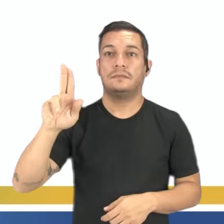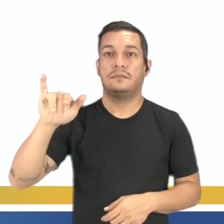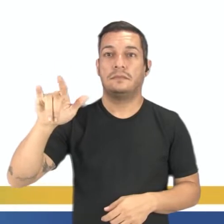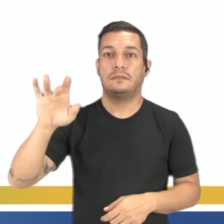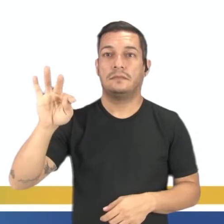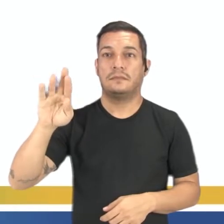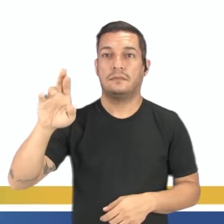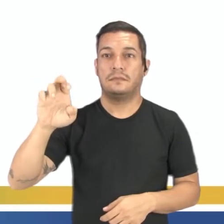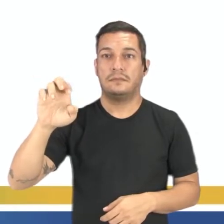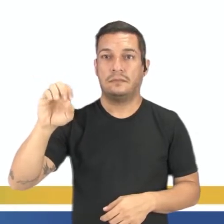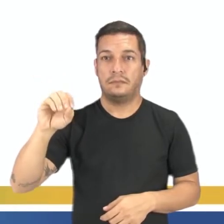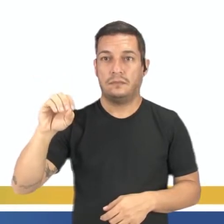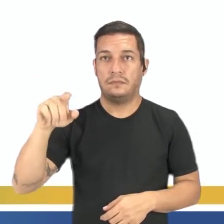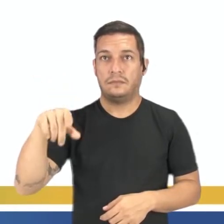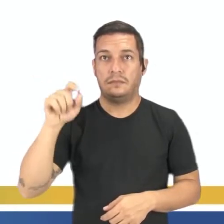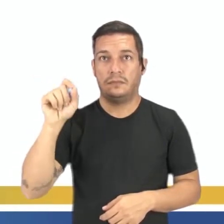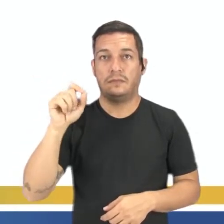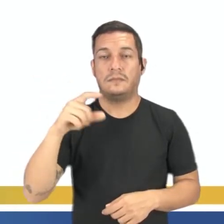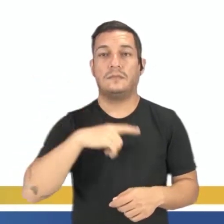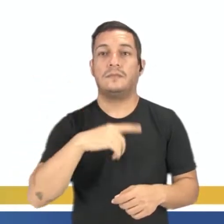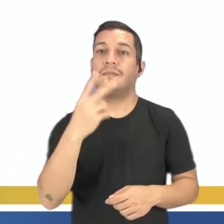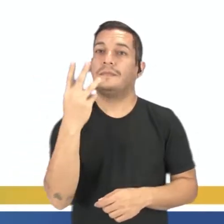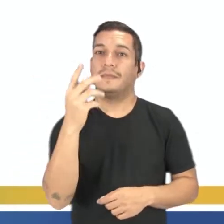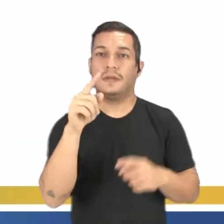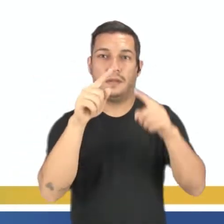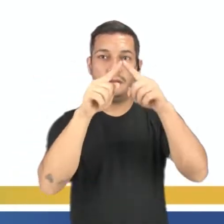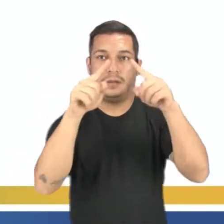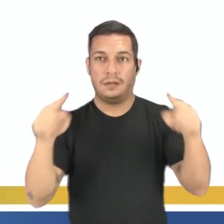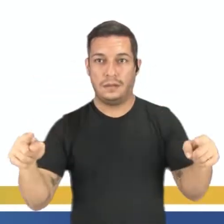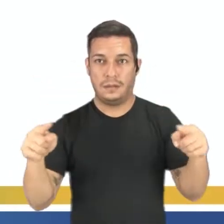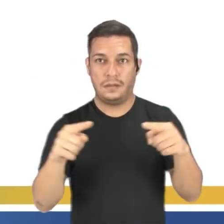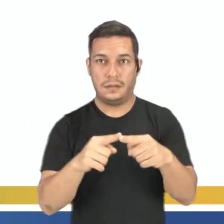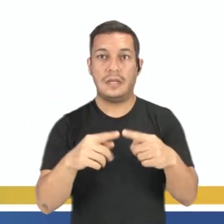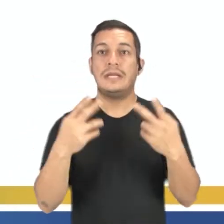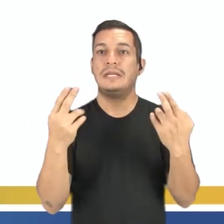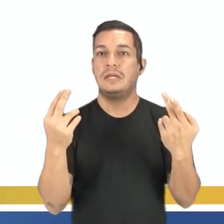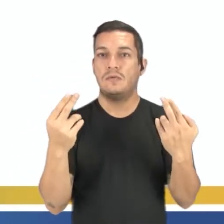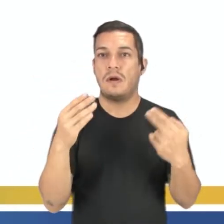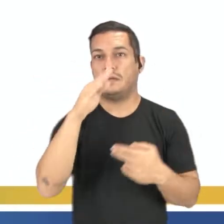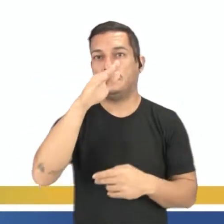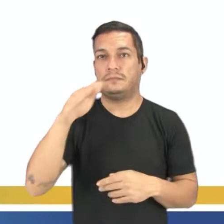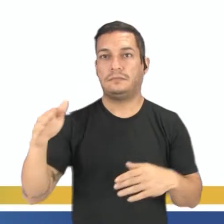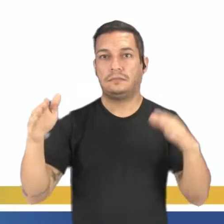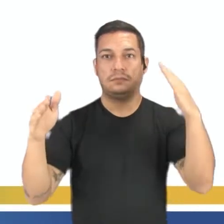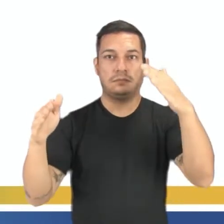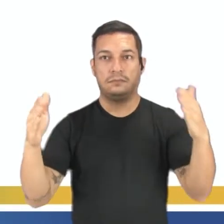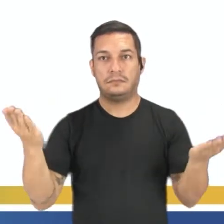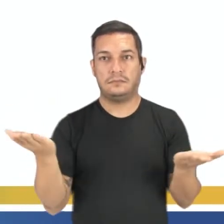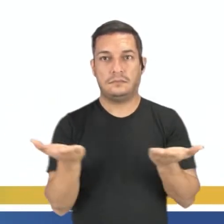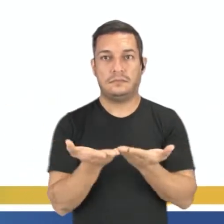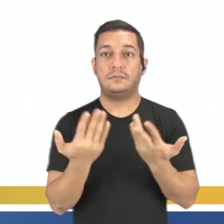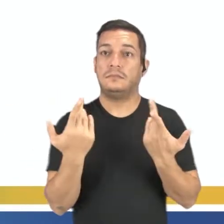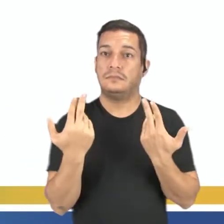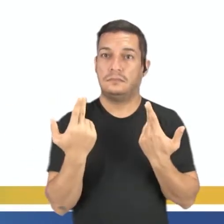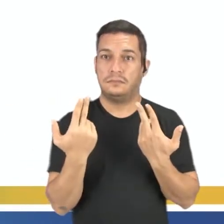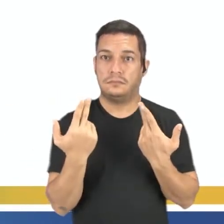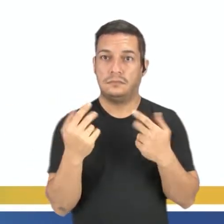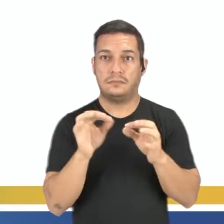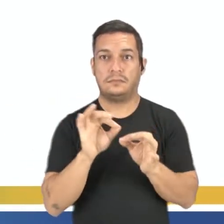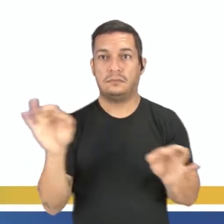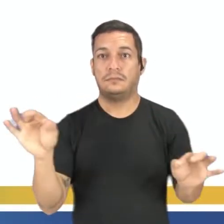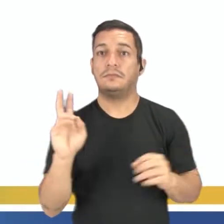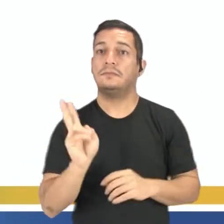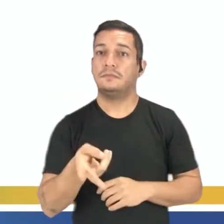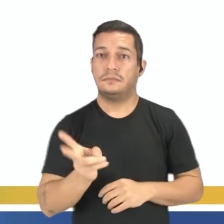seja, um triângulo equilátero é um triângulo que possui todos os seus lados iguais, todos os seus lados congruentes, de mesma